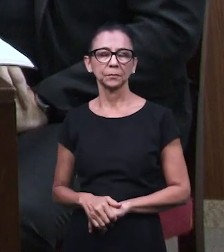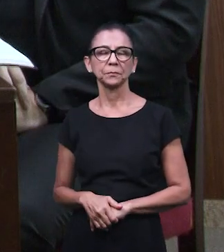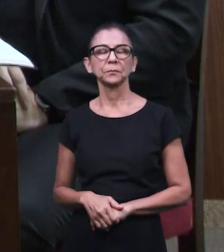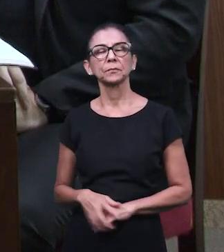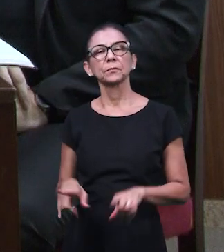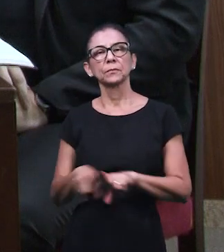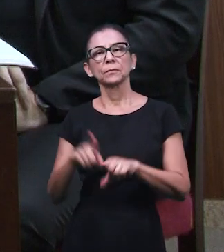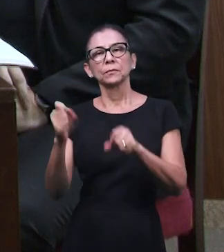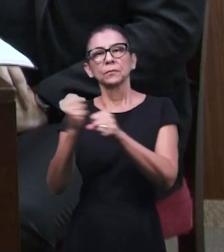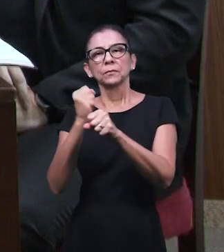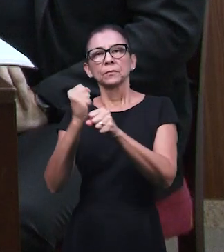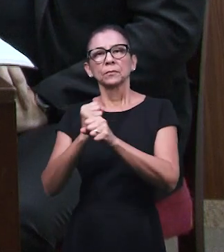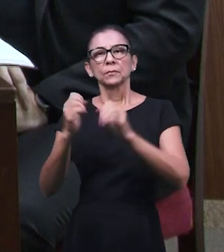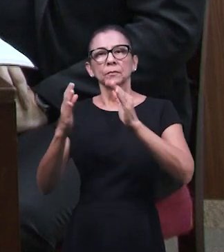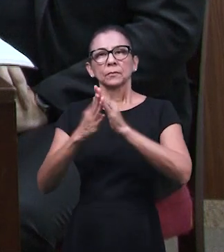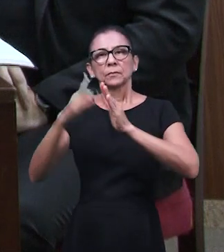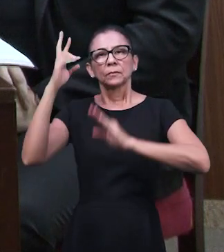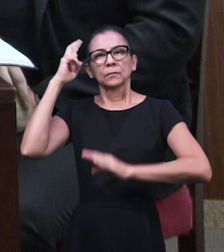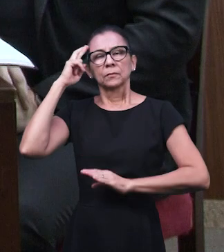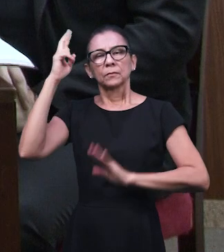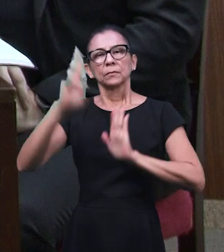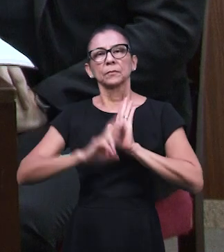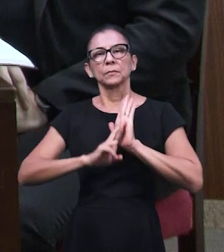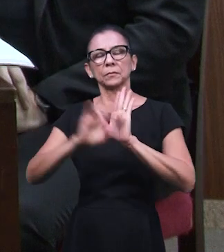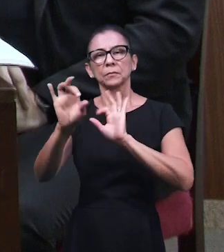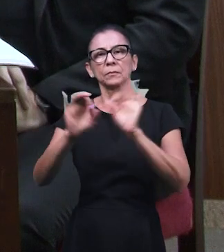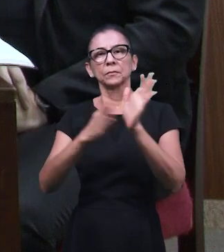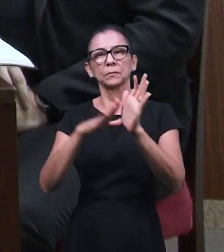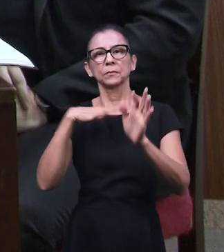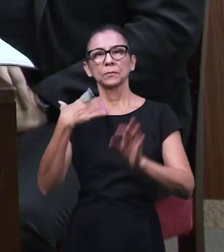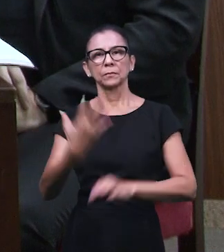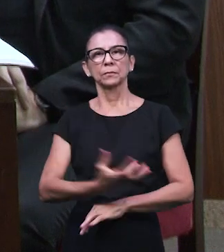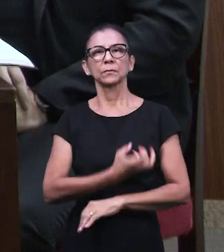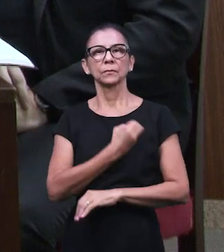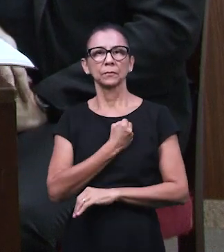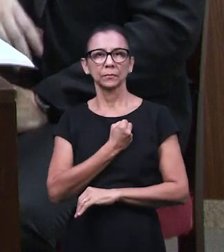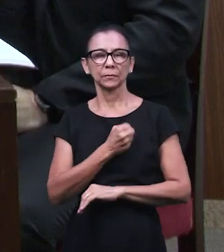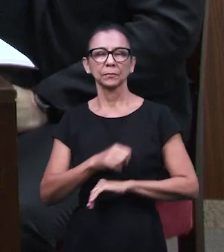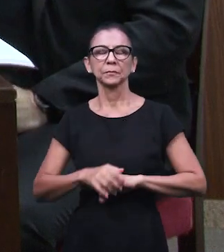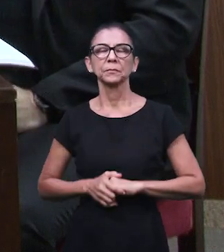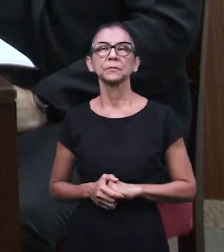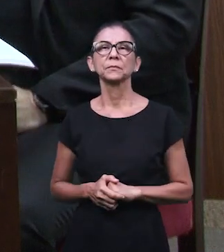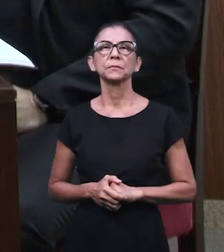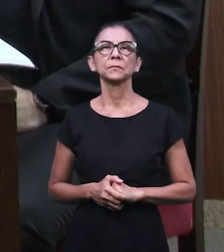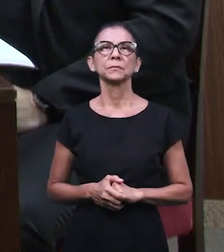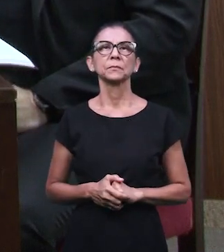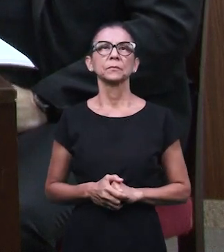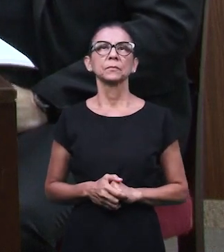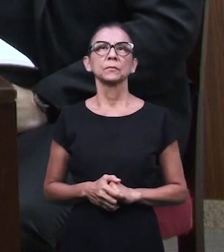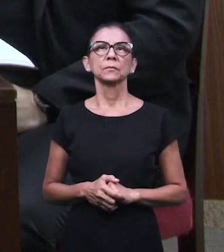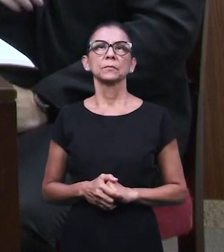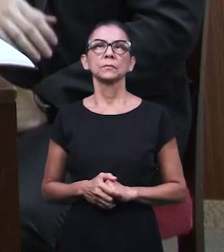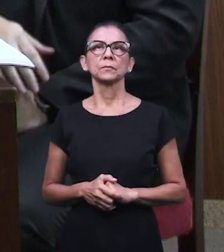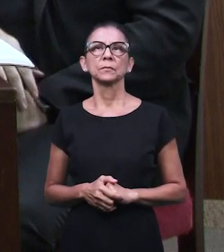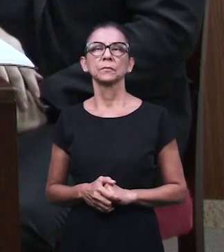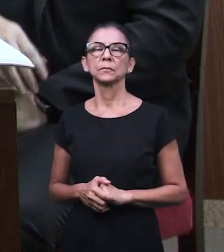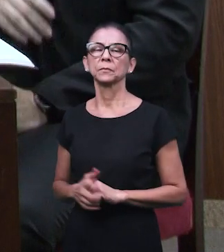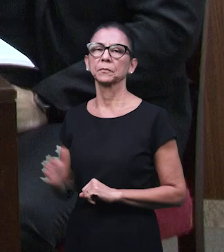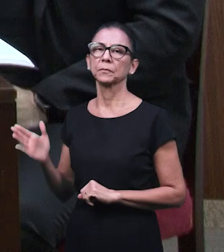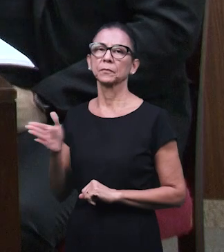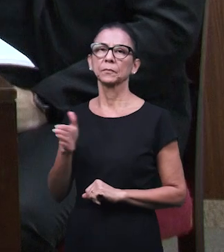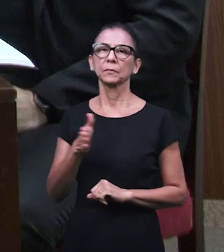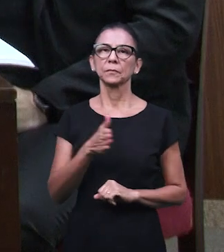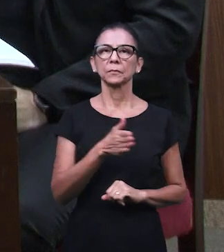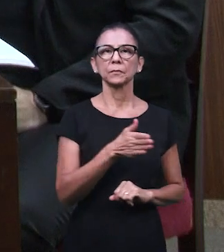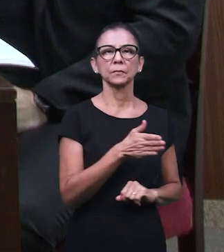Santo ele tem construído nos nossos corações. Amém. Glória a Deus. Luiz Fernando? Sim, o irmão Douglas já foi bem completo.